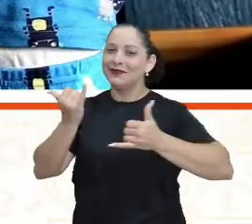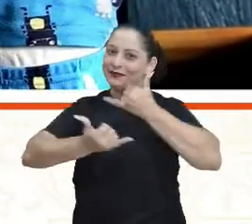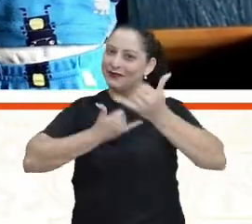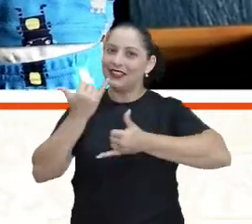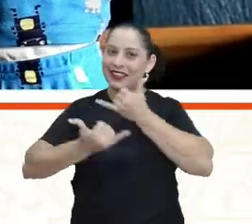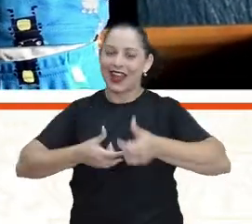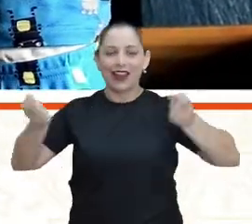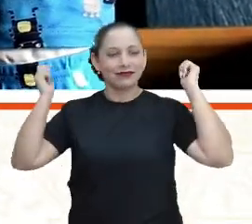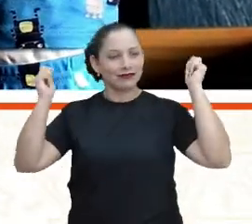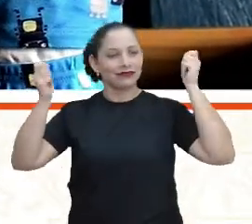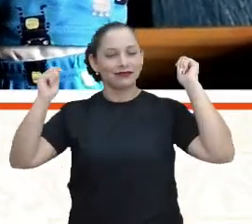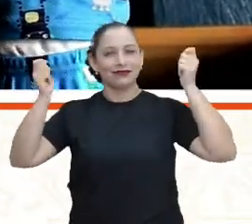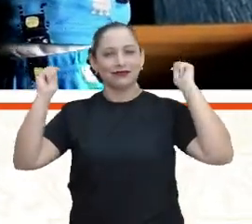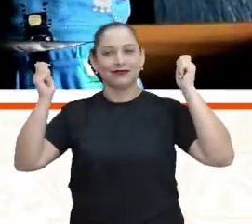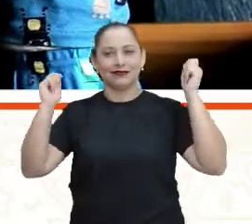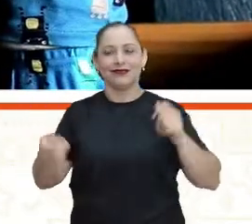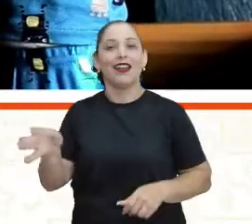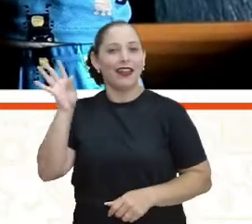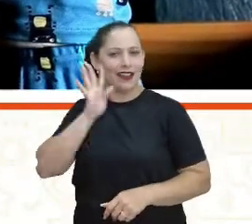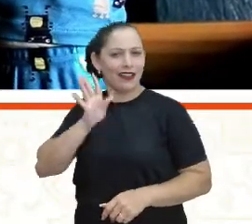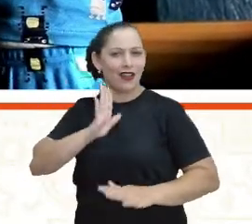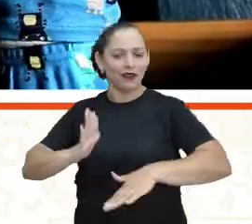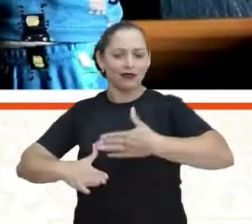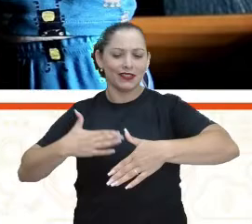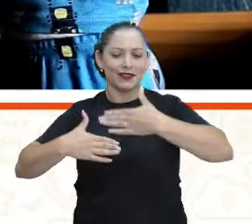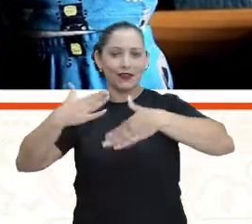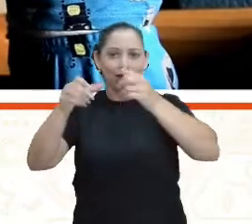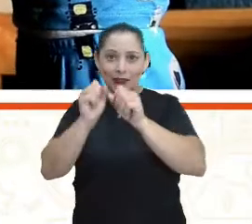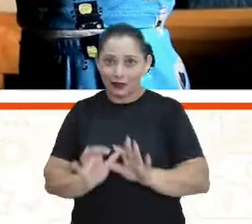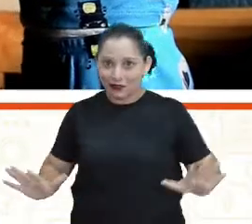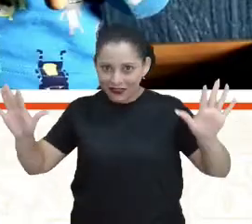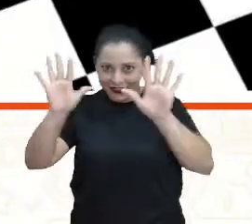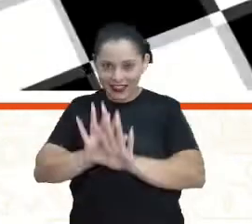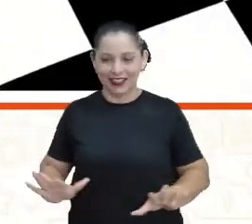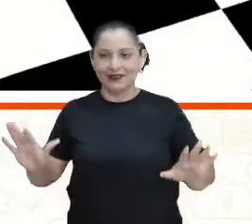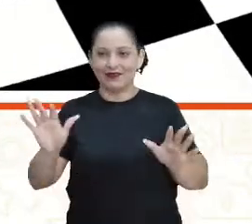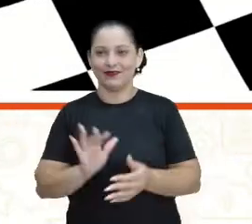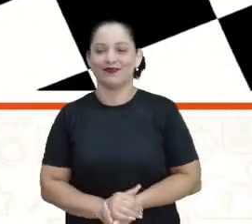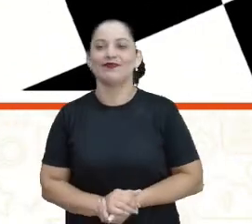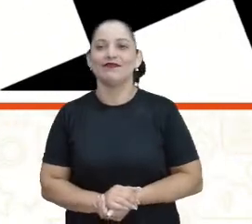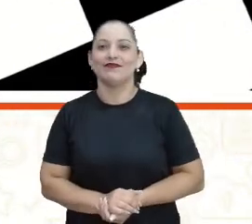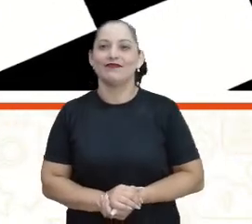é proveitoso e interessante para ele, para o seu desenvolvimento global.